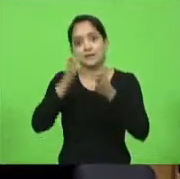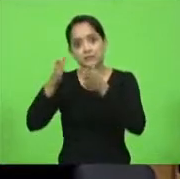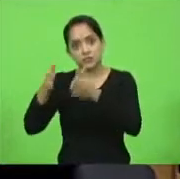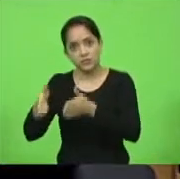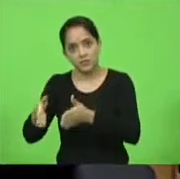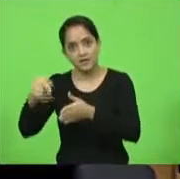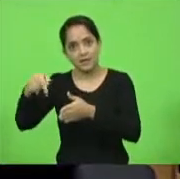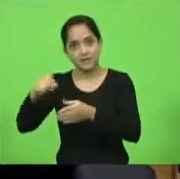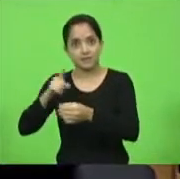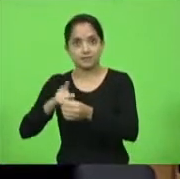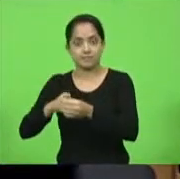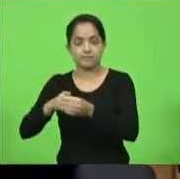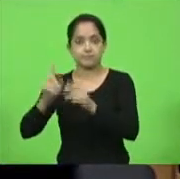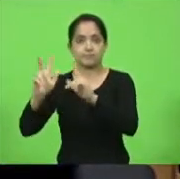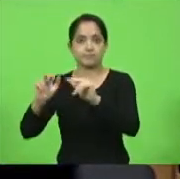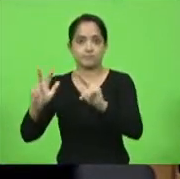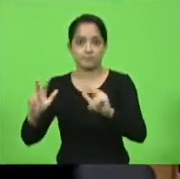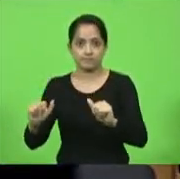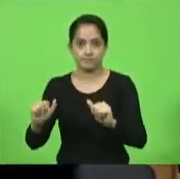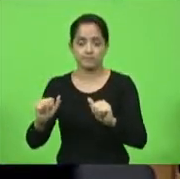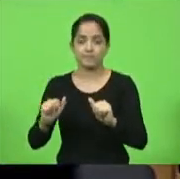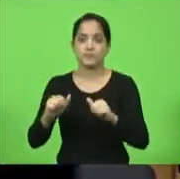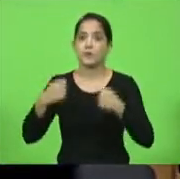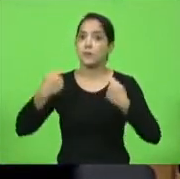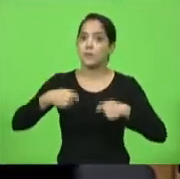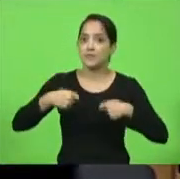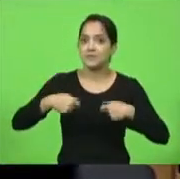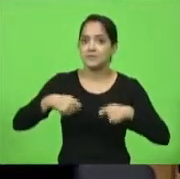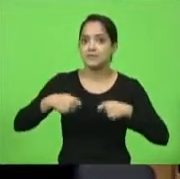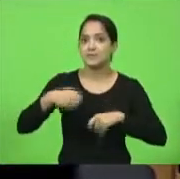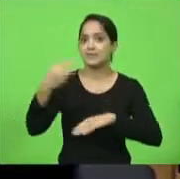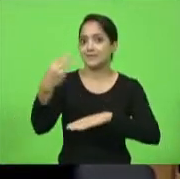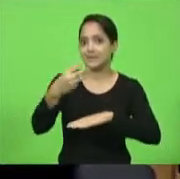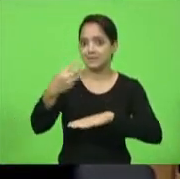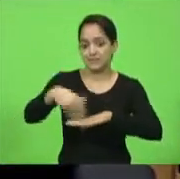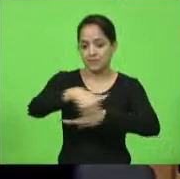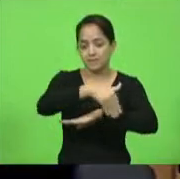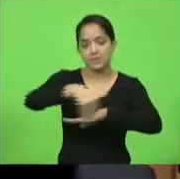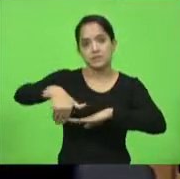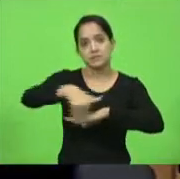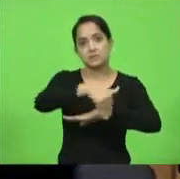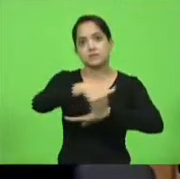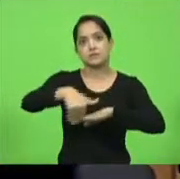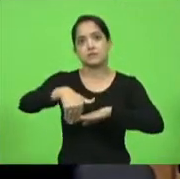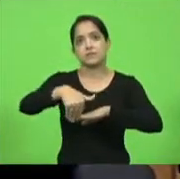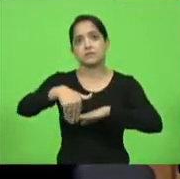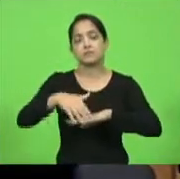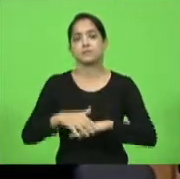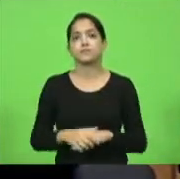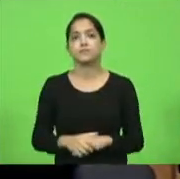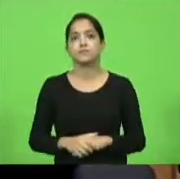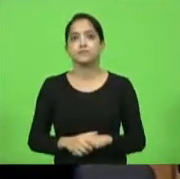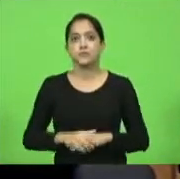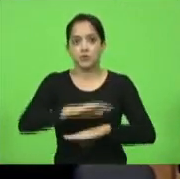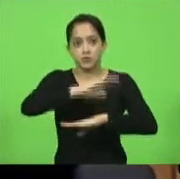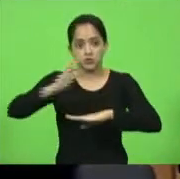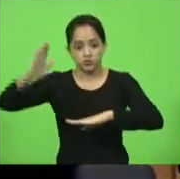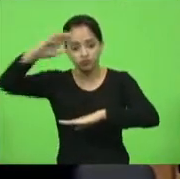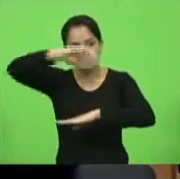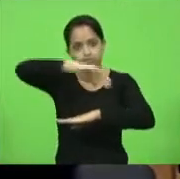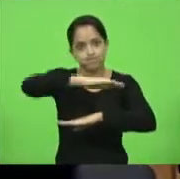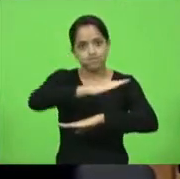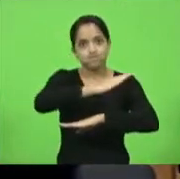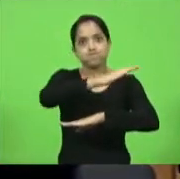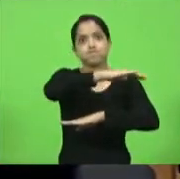é importante que nós tenhamos também a terceira faixa, uma vez que existe um morro íngreme, onde os caminhões